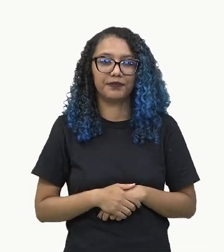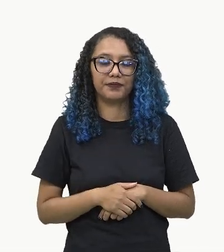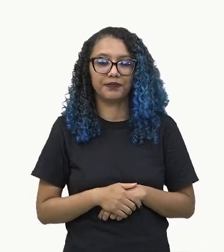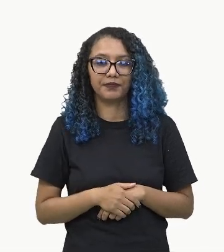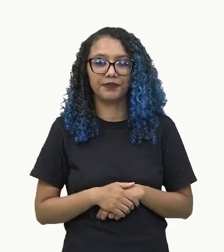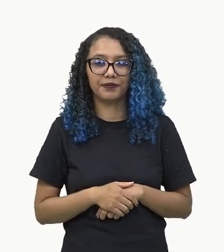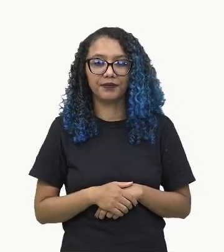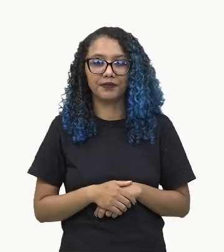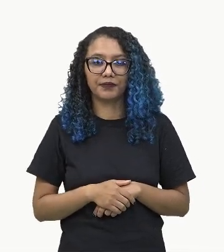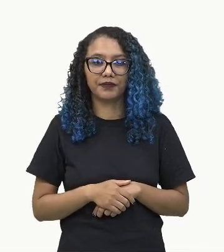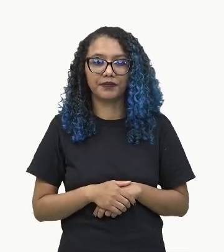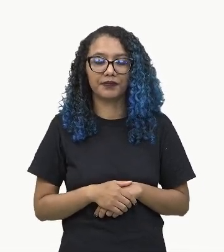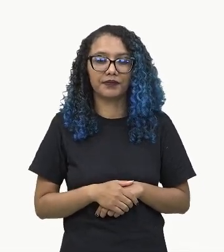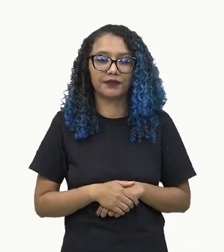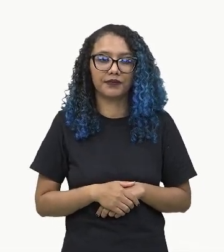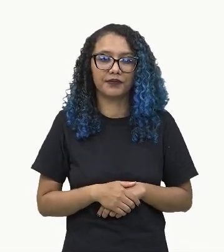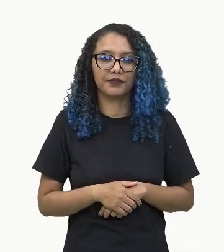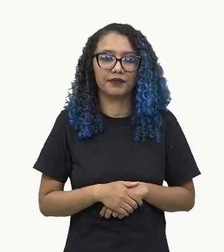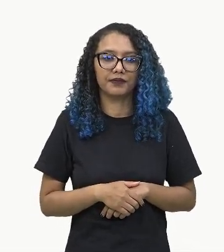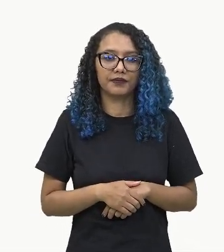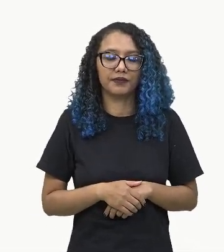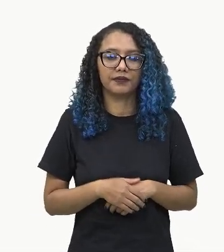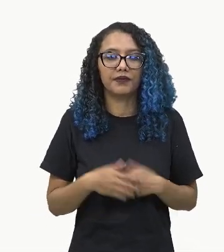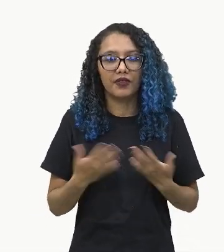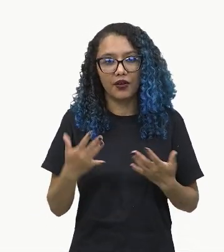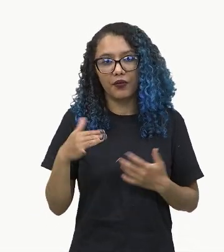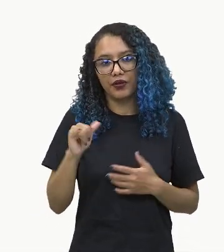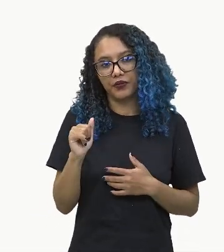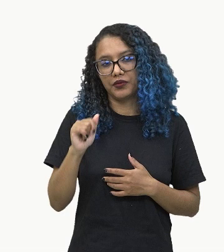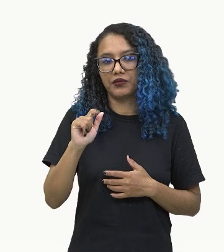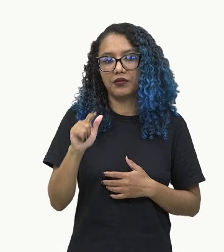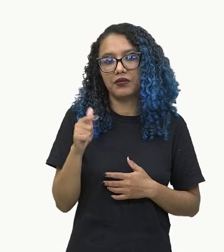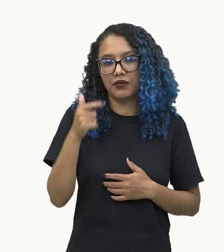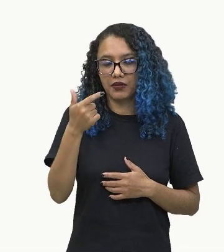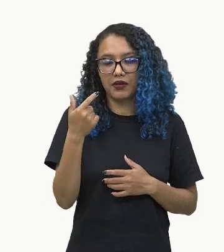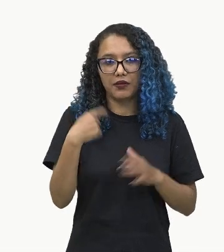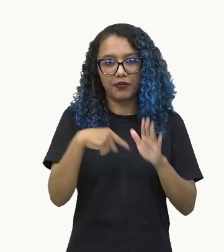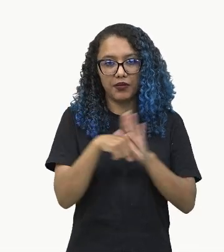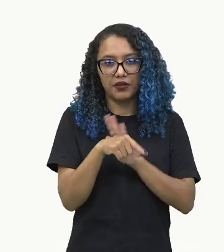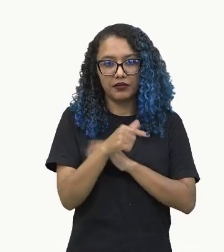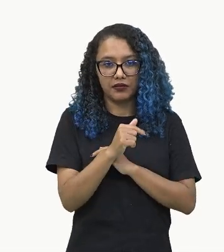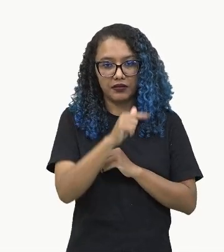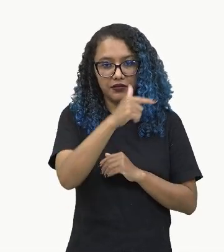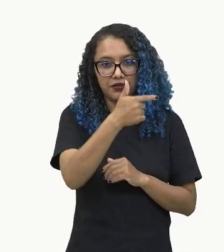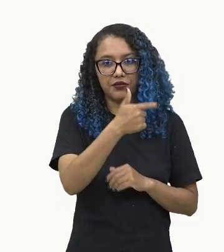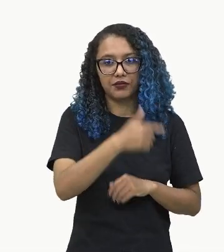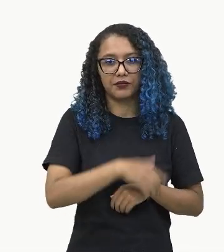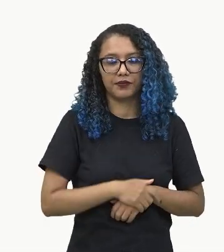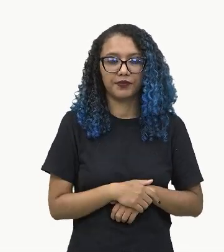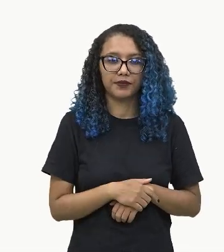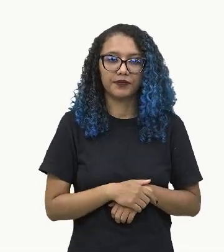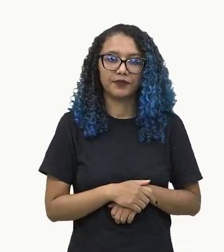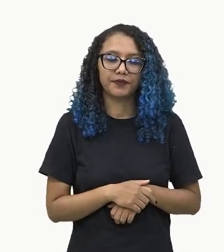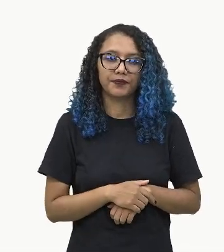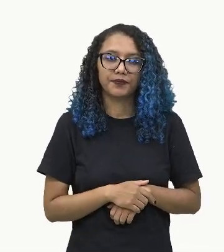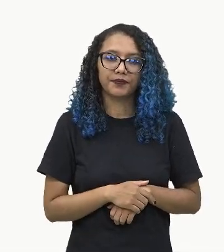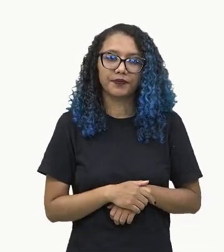49. Então, aqui vai ficar y ao quadrado menos 7 ao